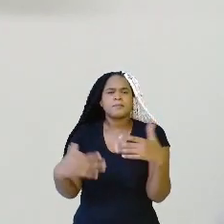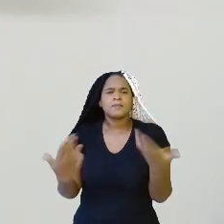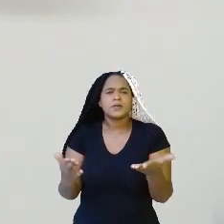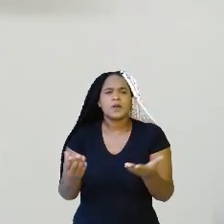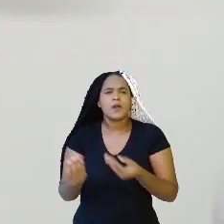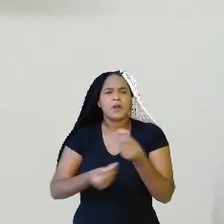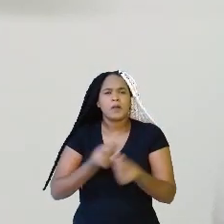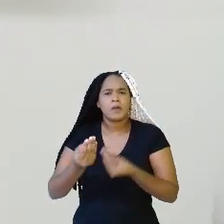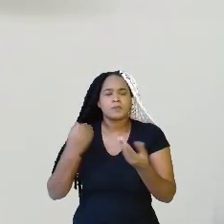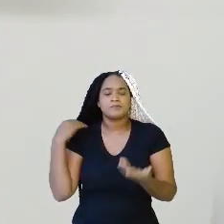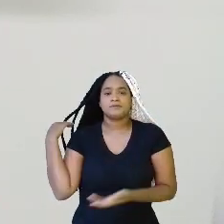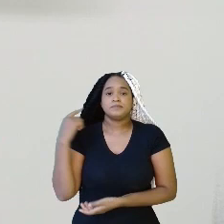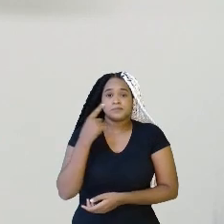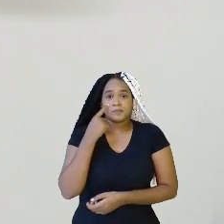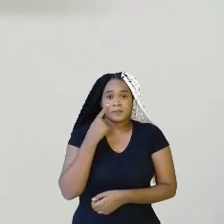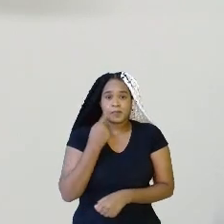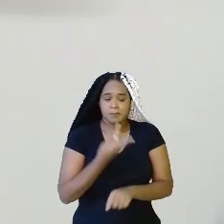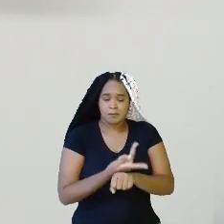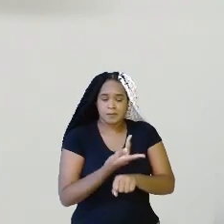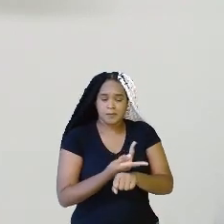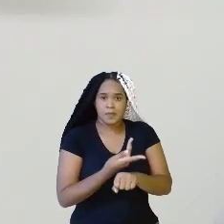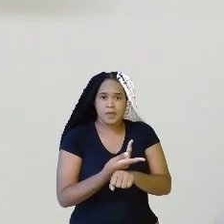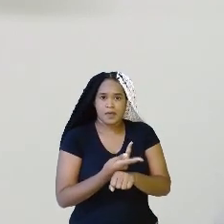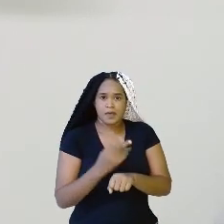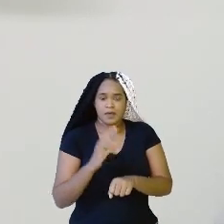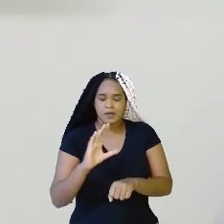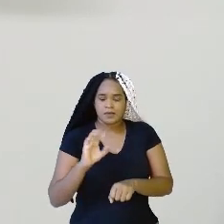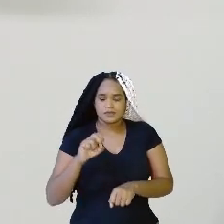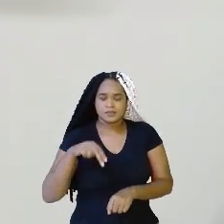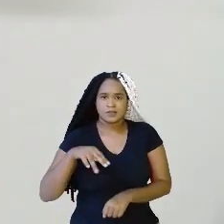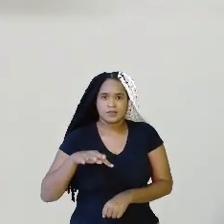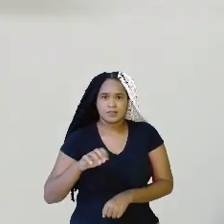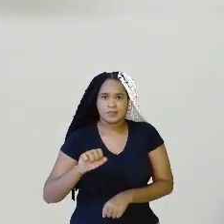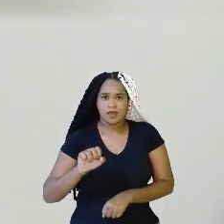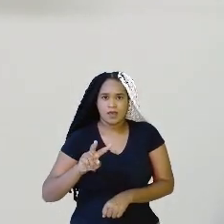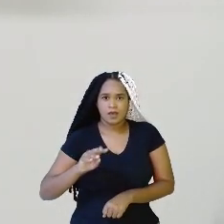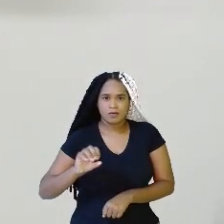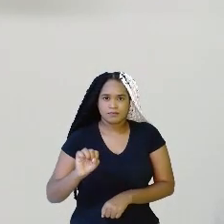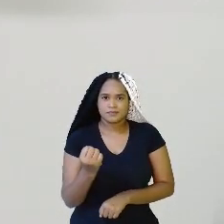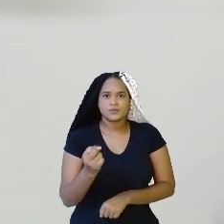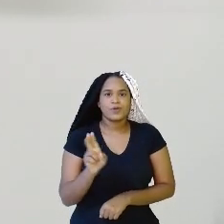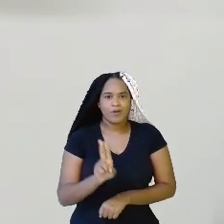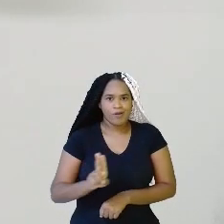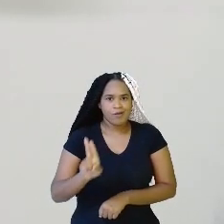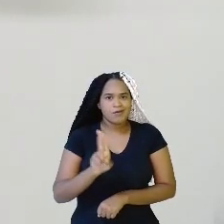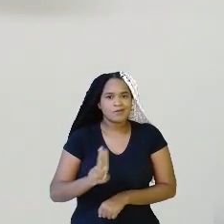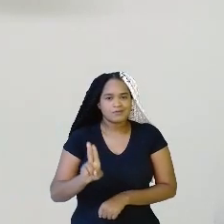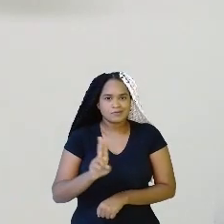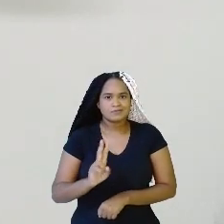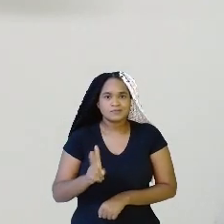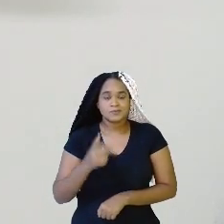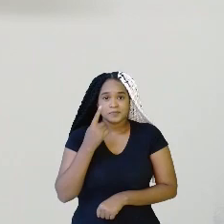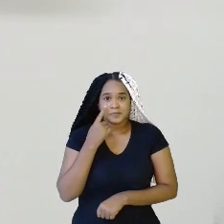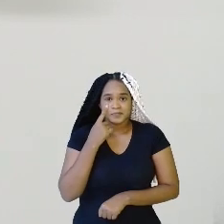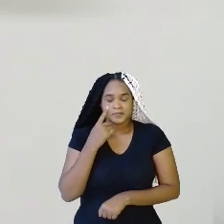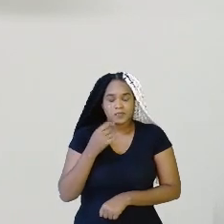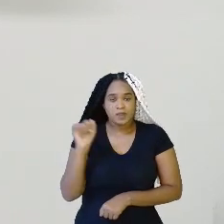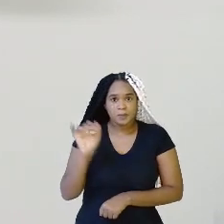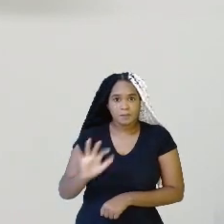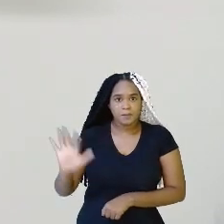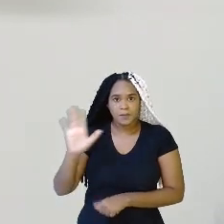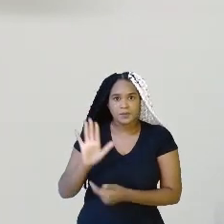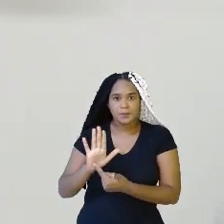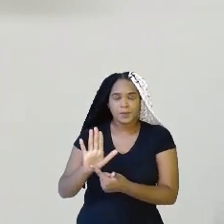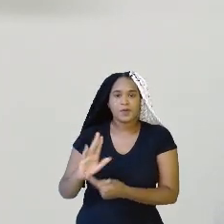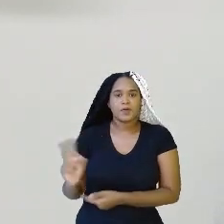a gente precisa utilizar os centavos, por exemplo. Aqui na imagem, a gente tem a placa, por exemplo, da